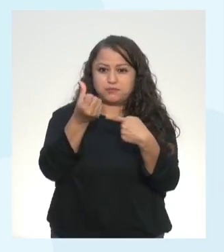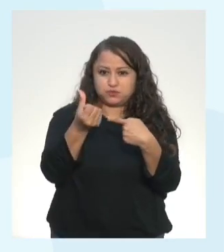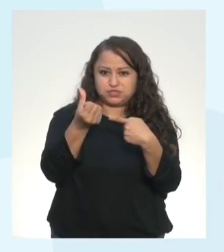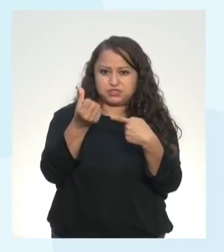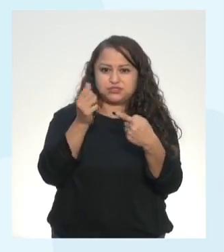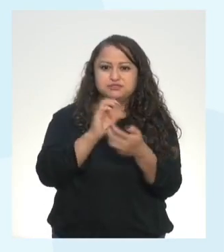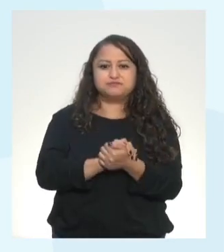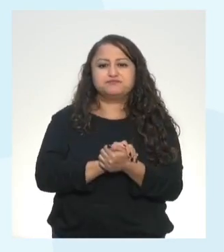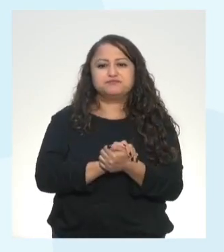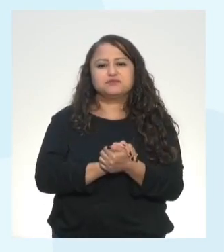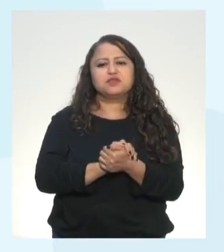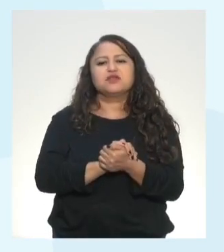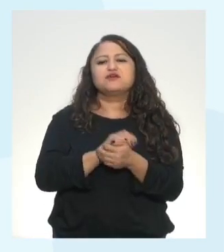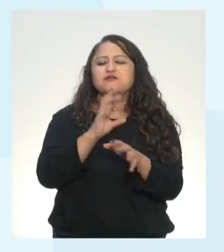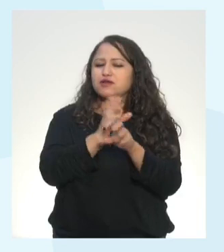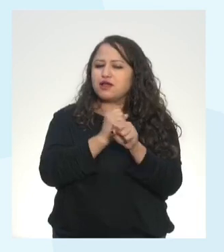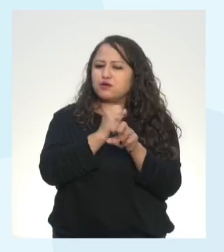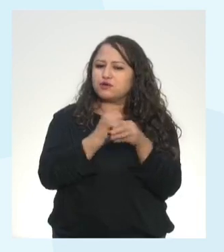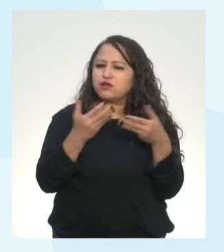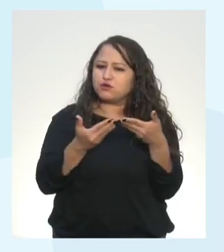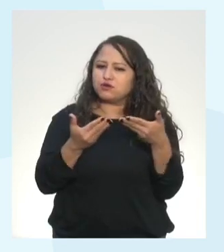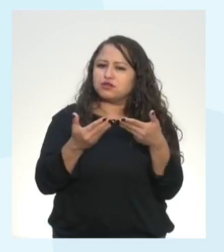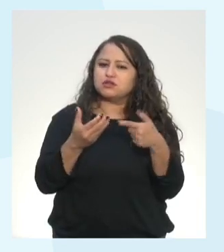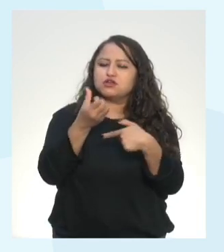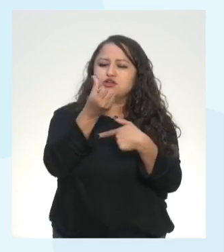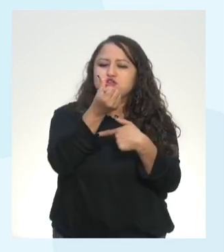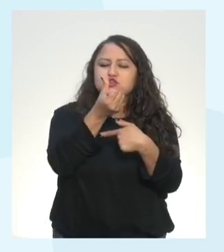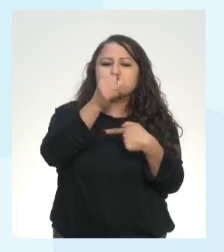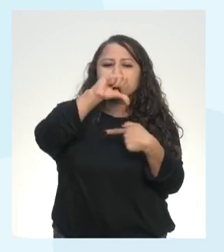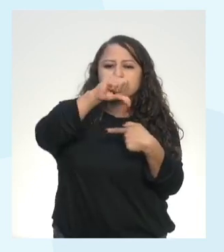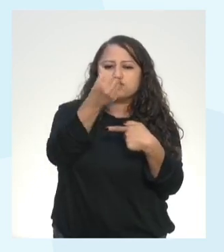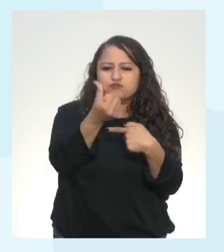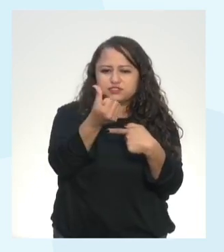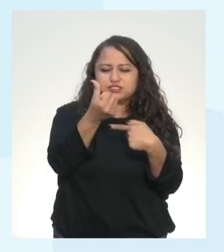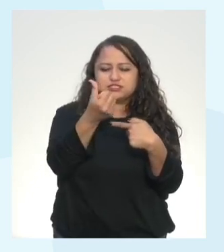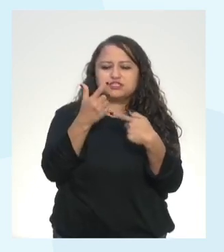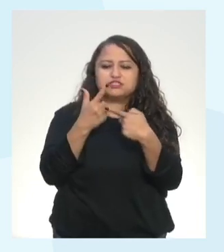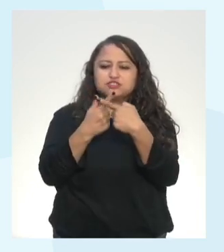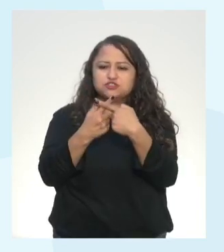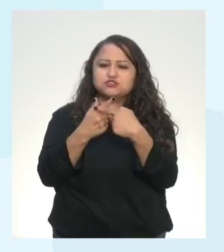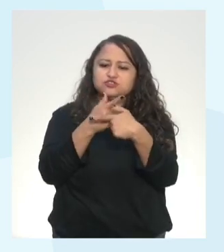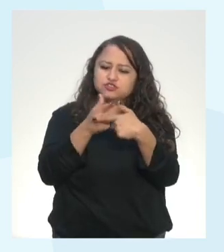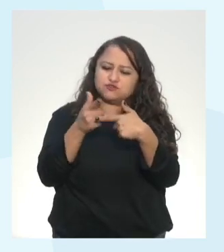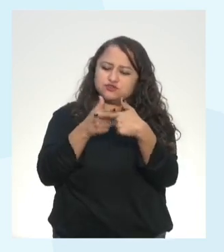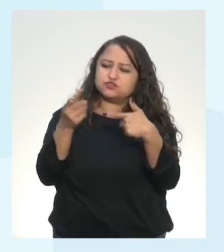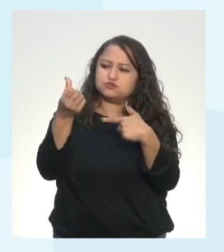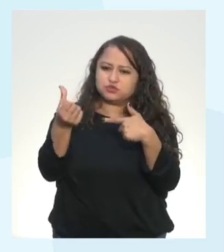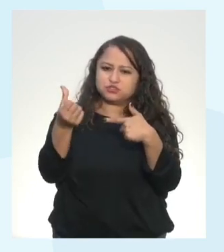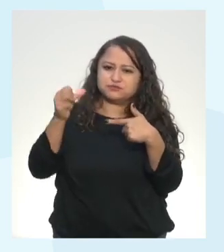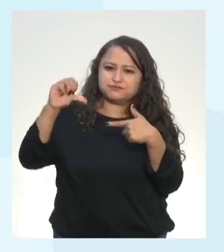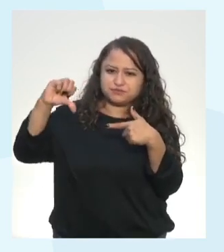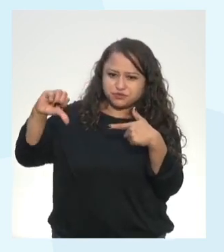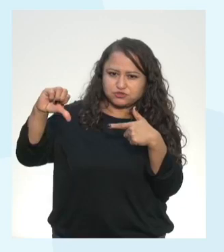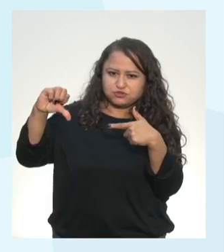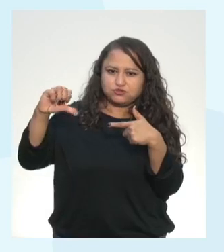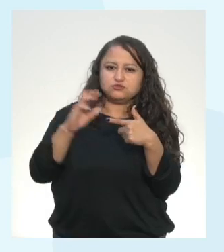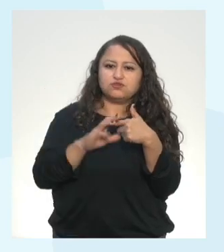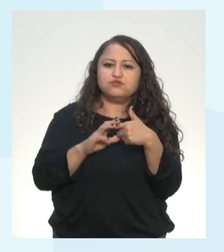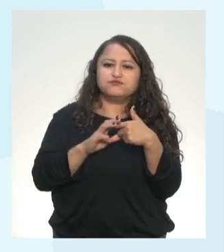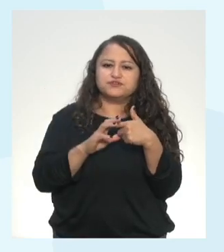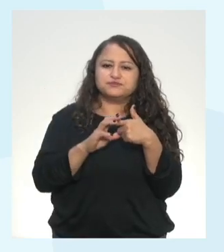que 24 e 96 são números pares, poderíamos simplificar por 2. Porém, observa que a soma